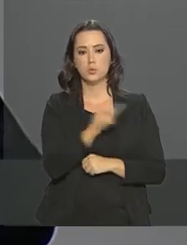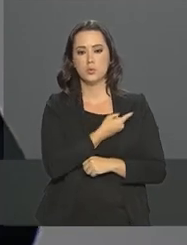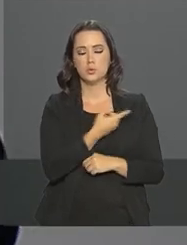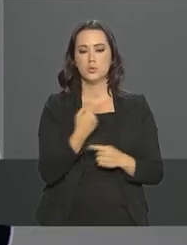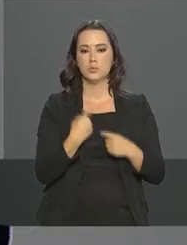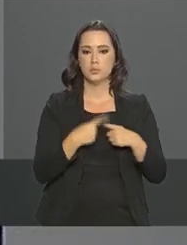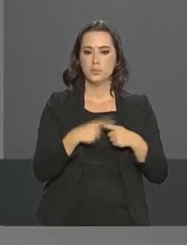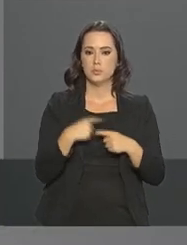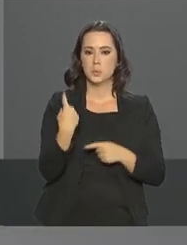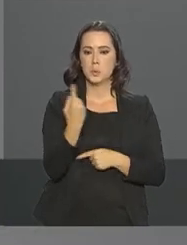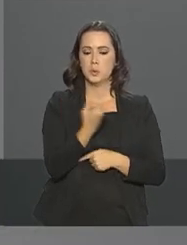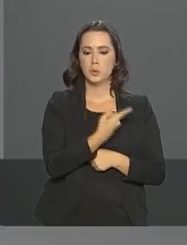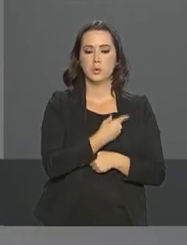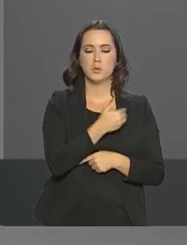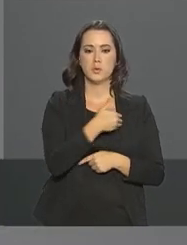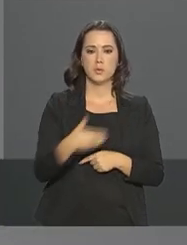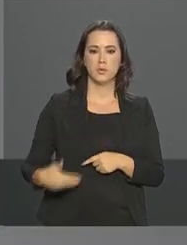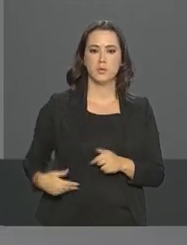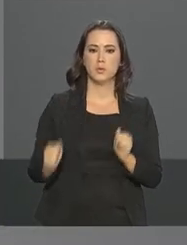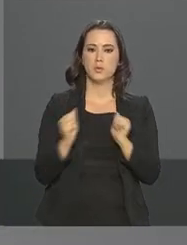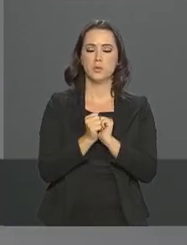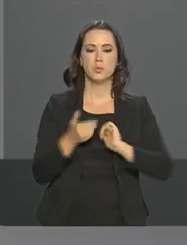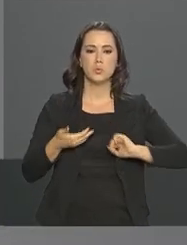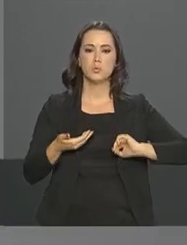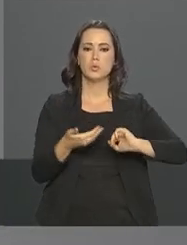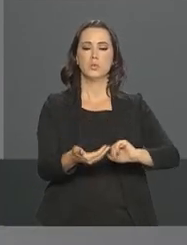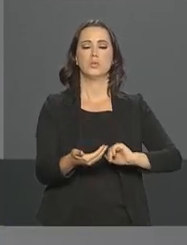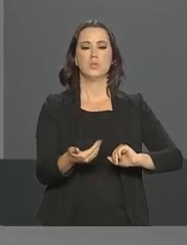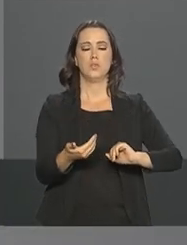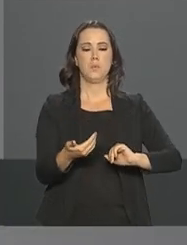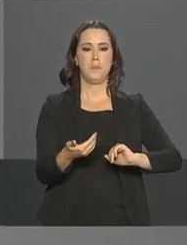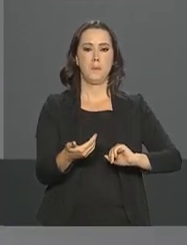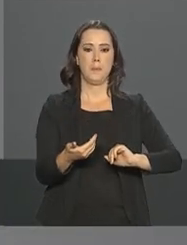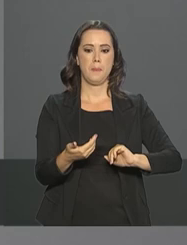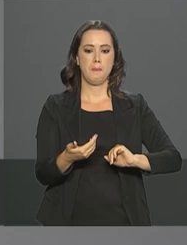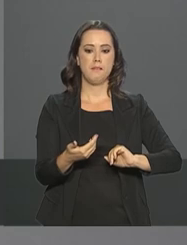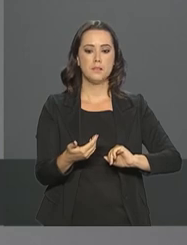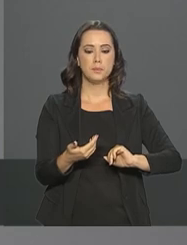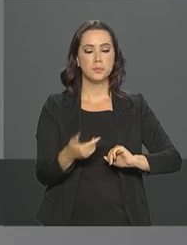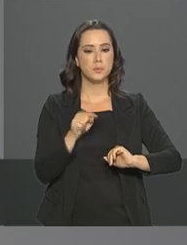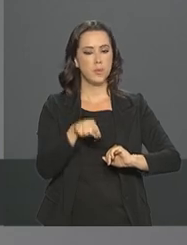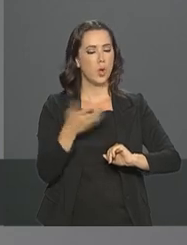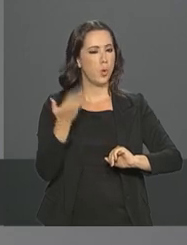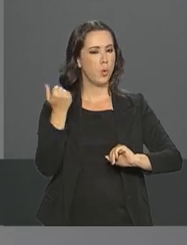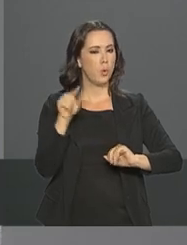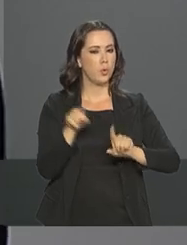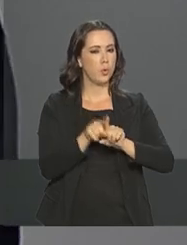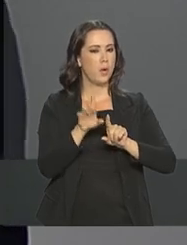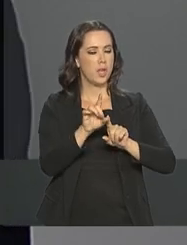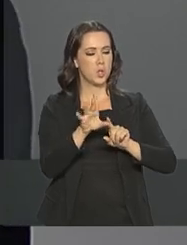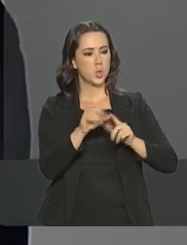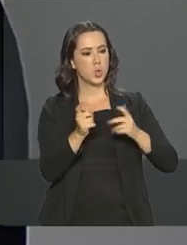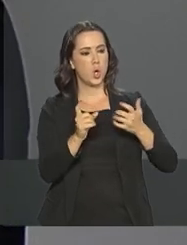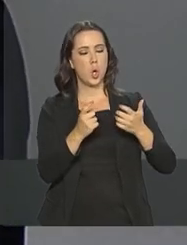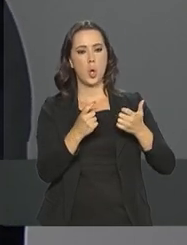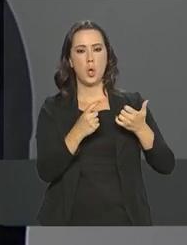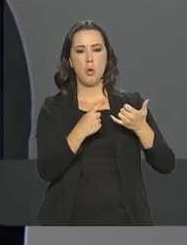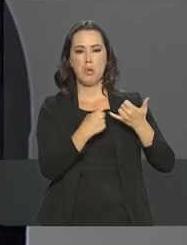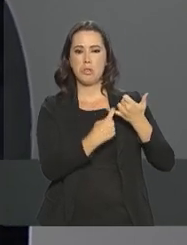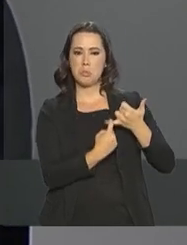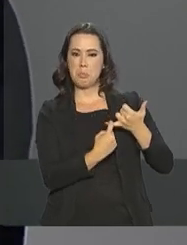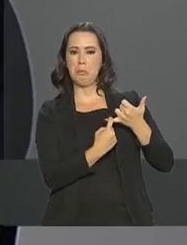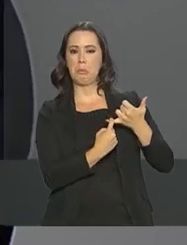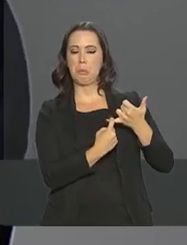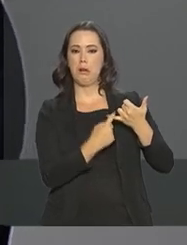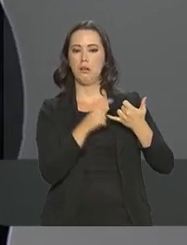o congresso nacional não foi como no passado citava uma espécie de apêndice do poder executivo mas